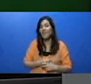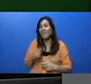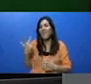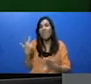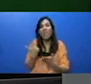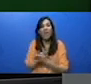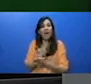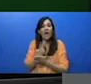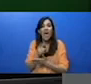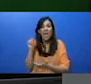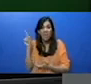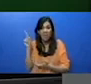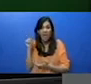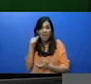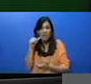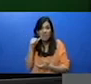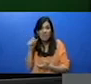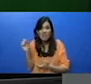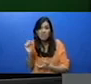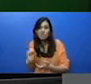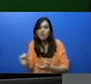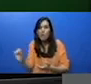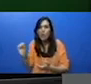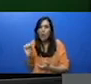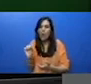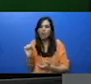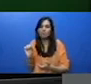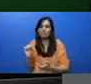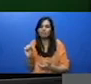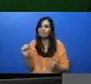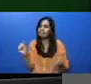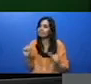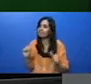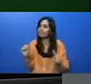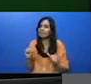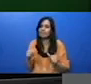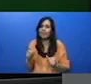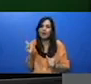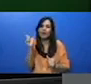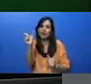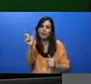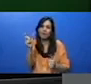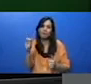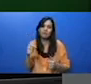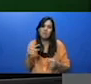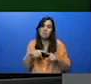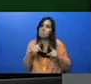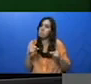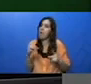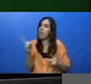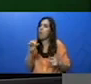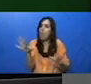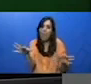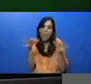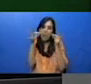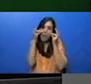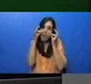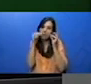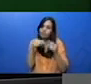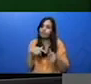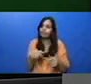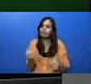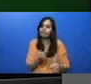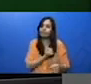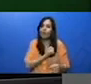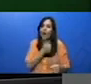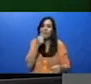eles cometeram. O ponto não seria para Maria, seria para o Edgar. Mas ele não prestou atenção e o ponto ficou